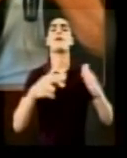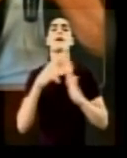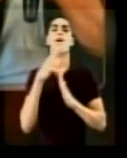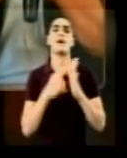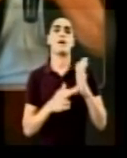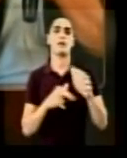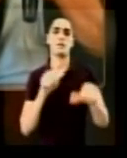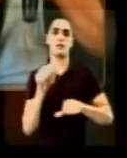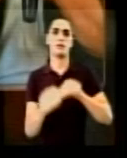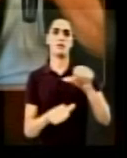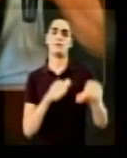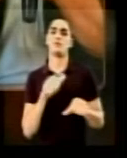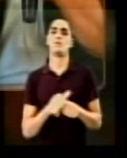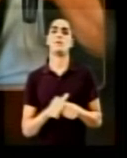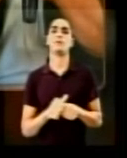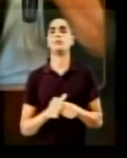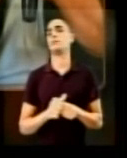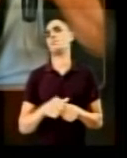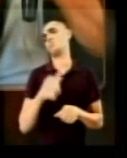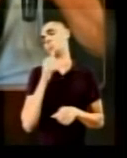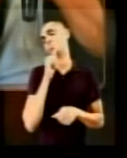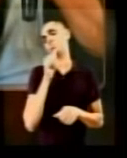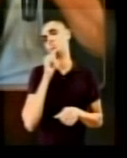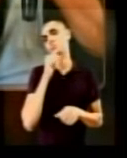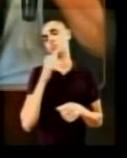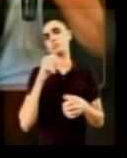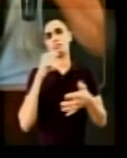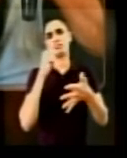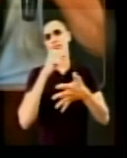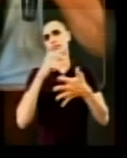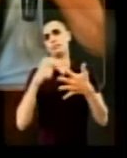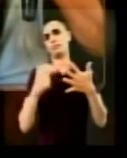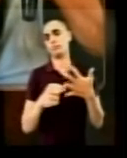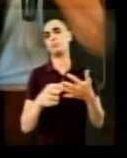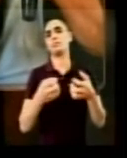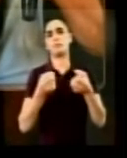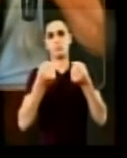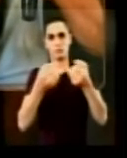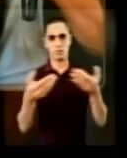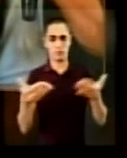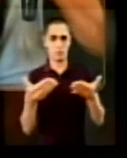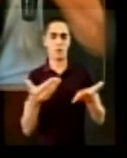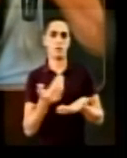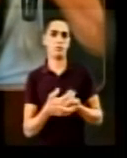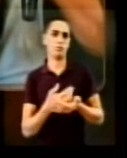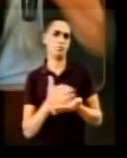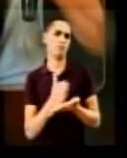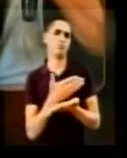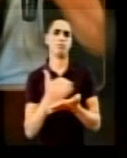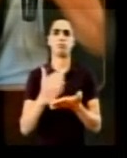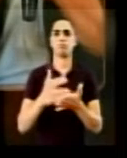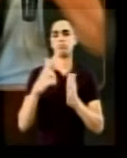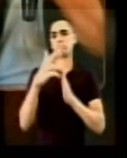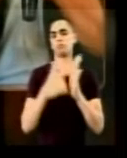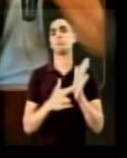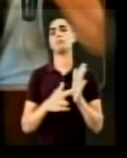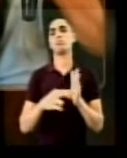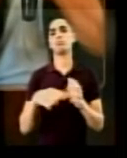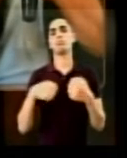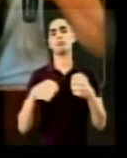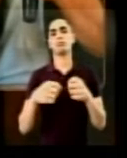mudados. Eu vou citar alguns aqui que são mais